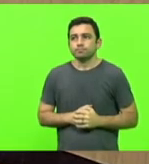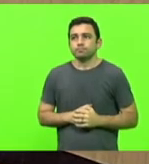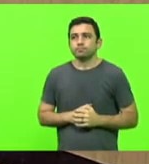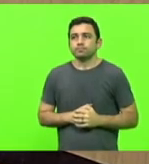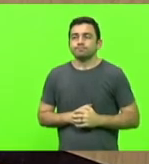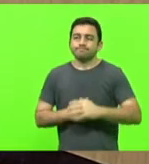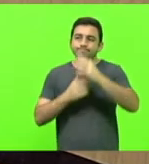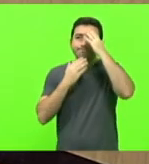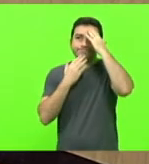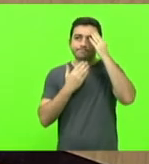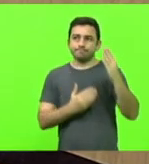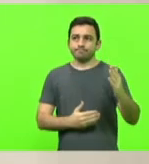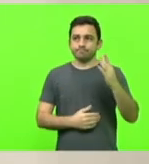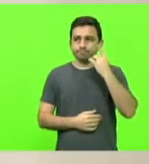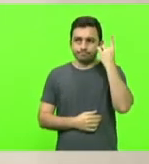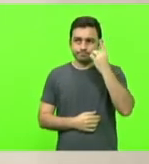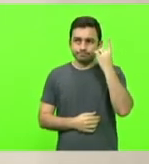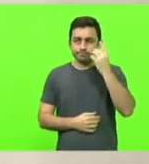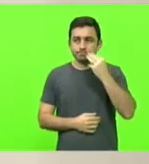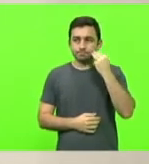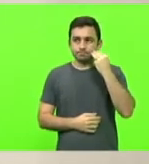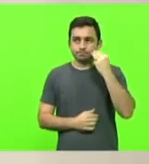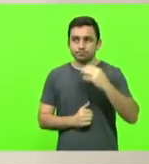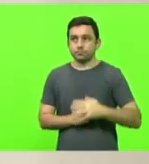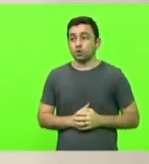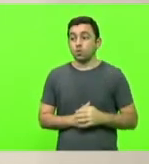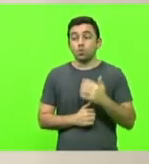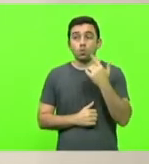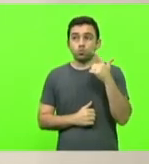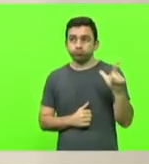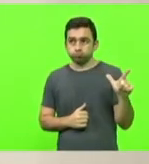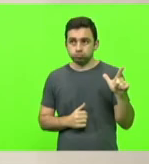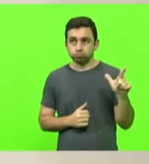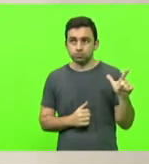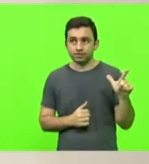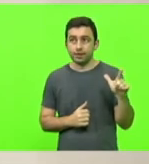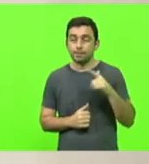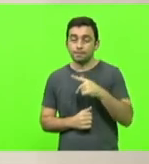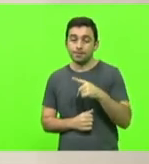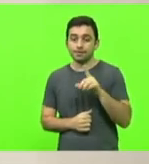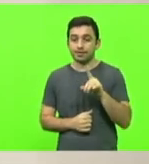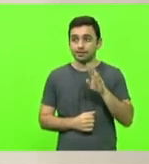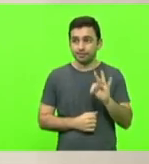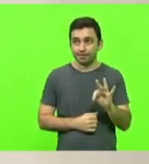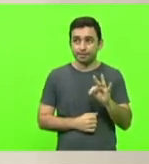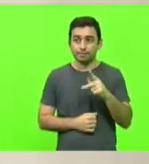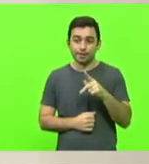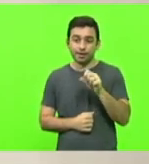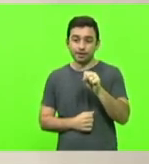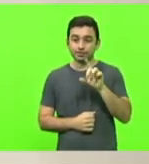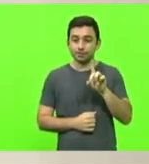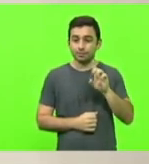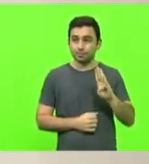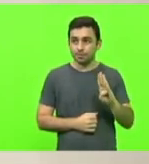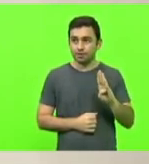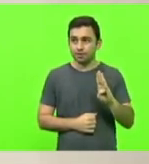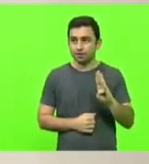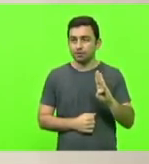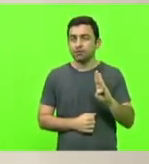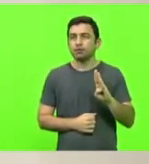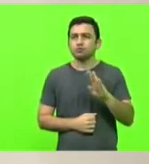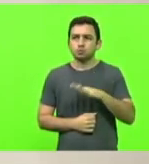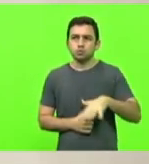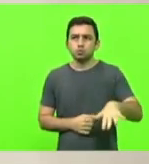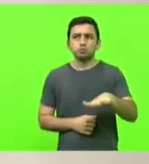Obrigado, deputado Márcio Machado. Próximo bloco, PDT, PSDB, Republicano, por 7 minutos e